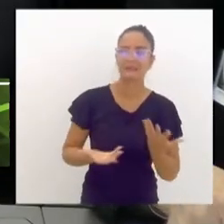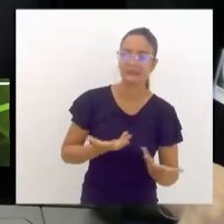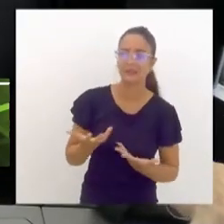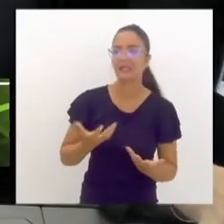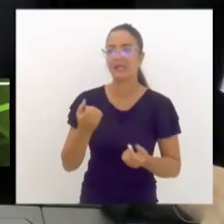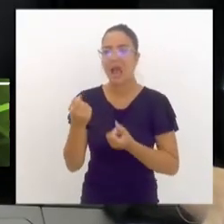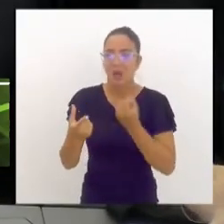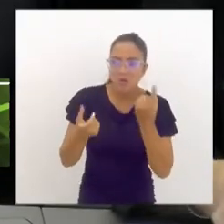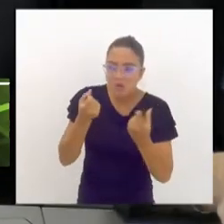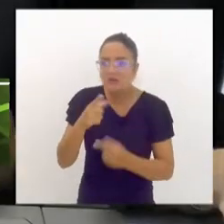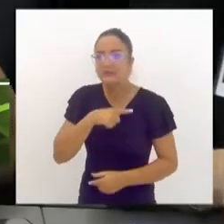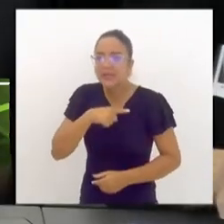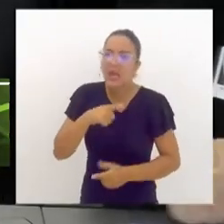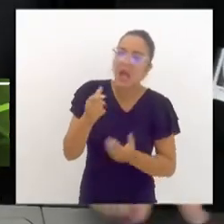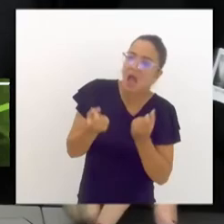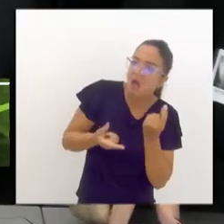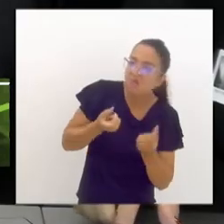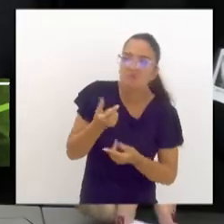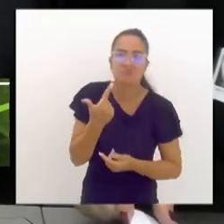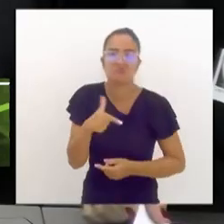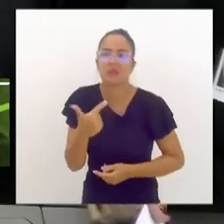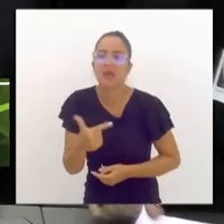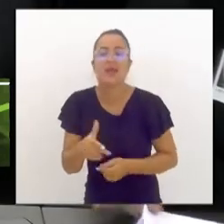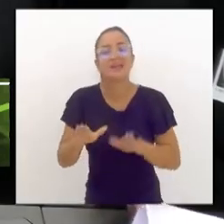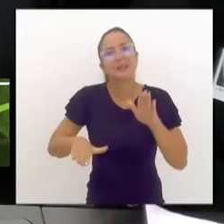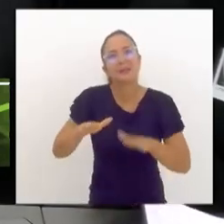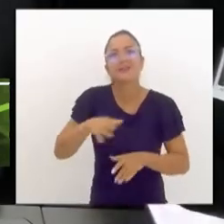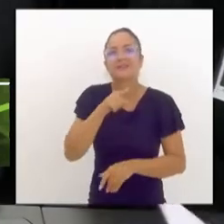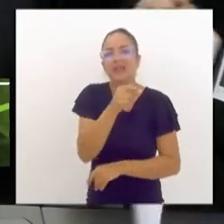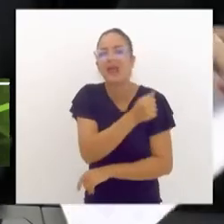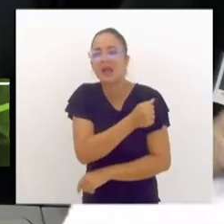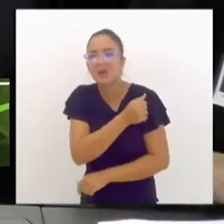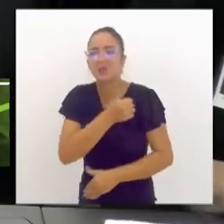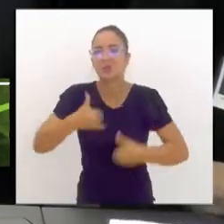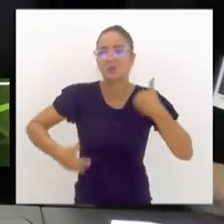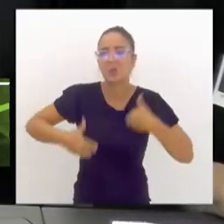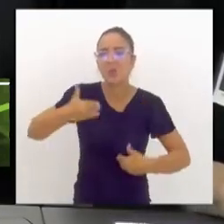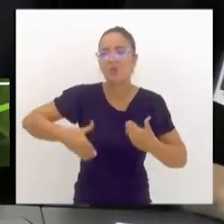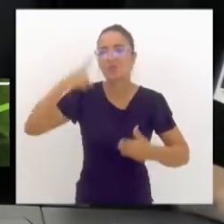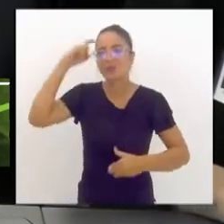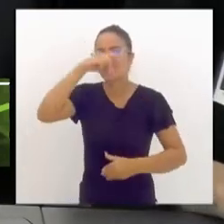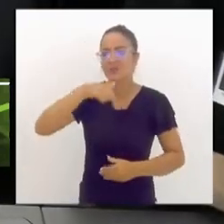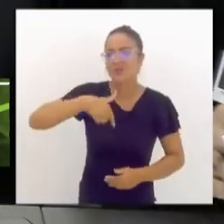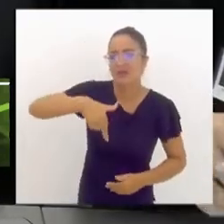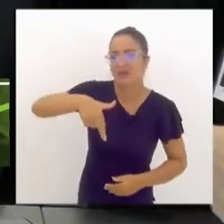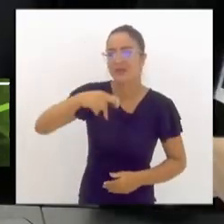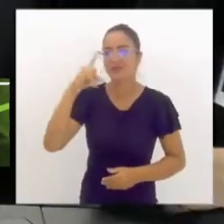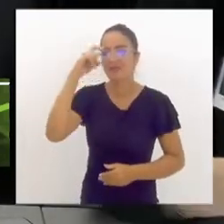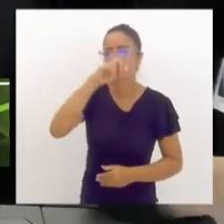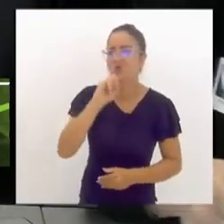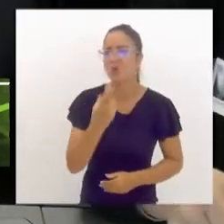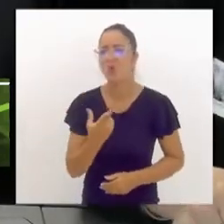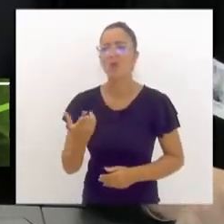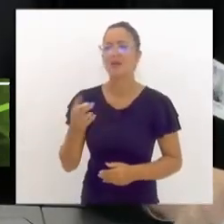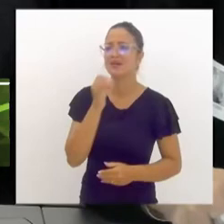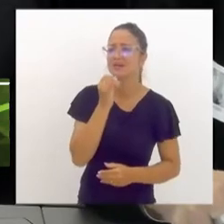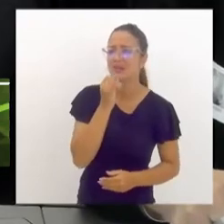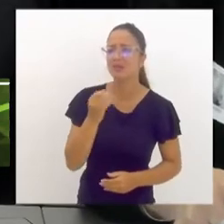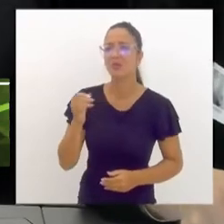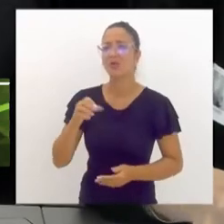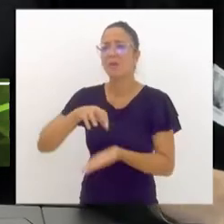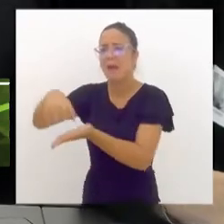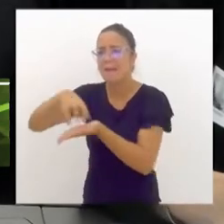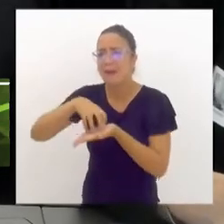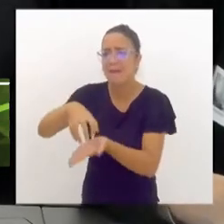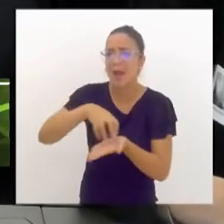escolas do Estado. Então, às vezes, o aluno já tem uma dificuldade física, né, motora, ou não, mas também uma dificuldade maior para